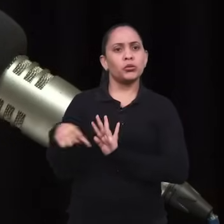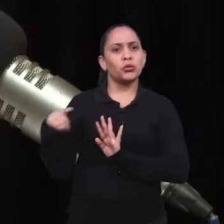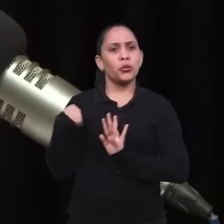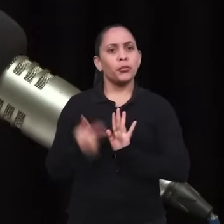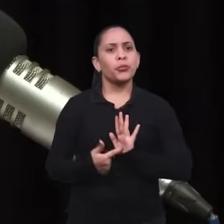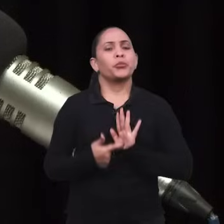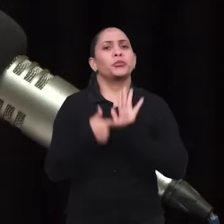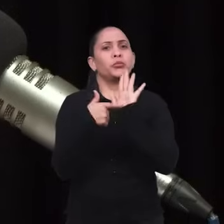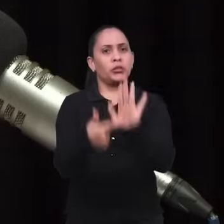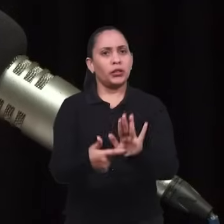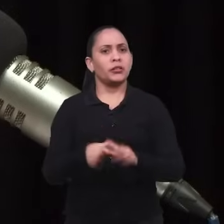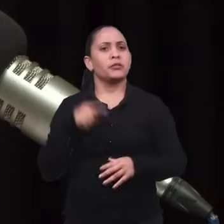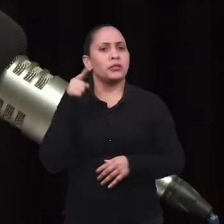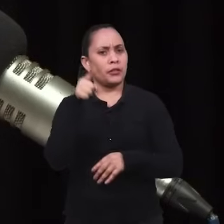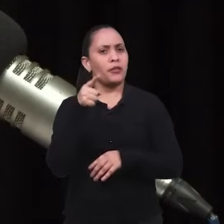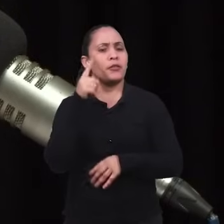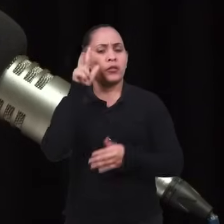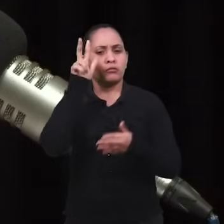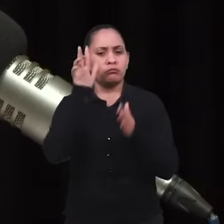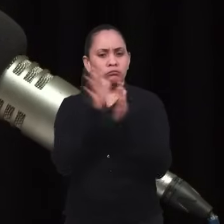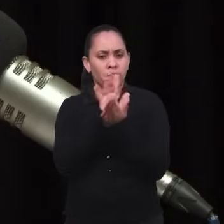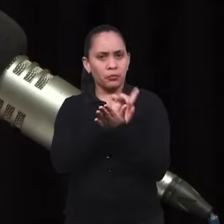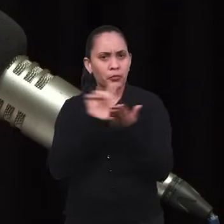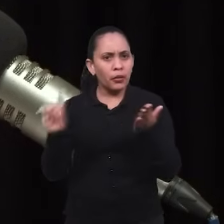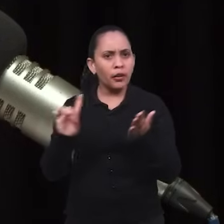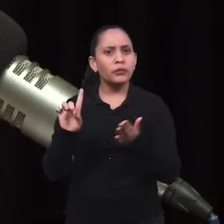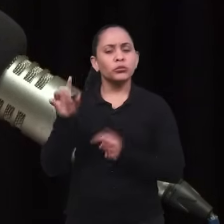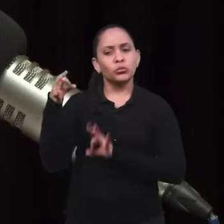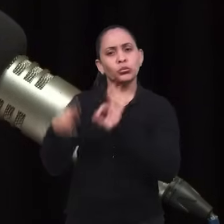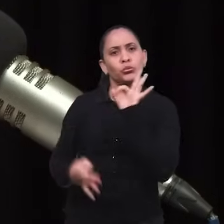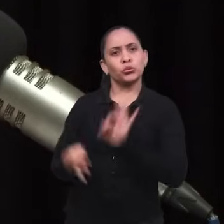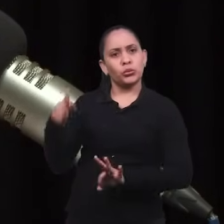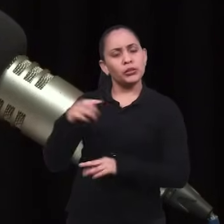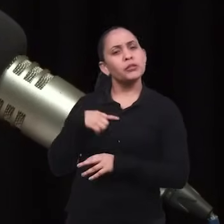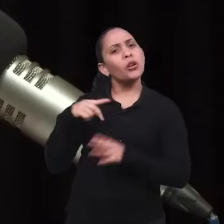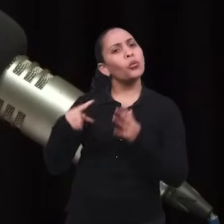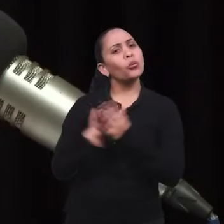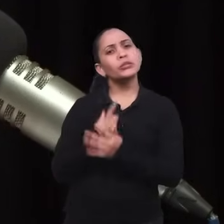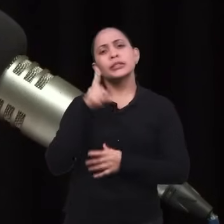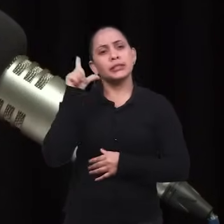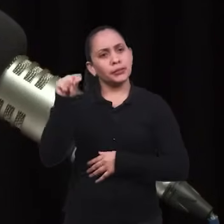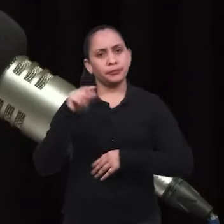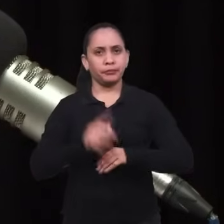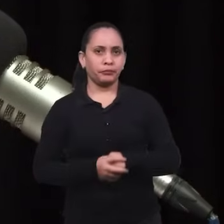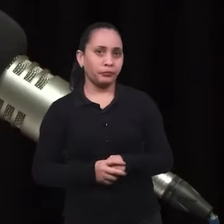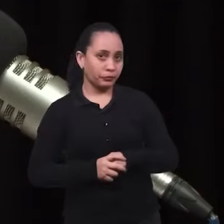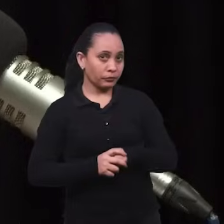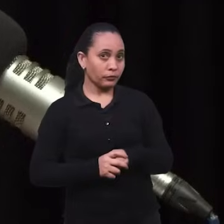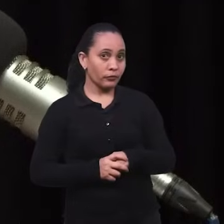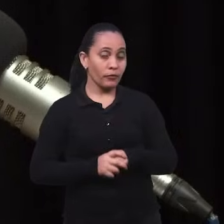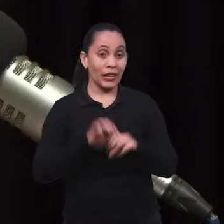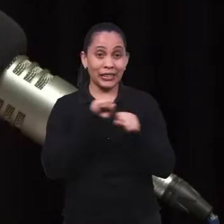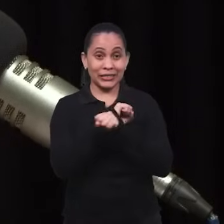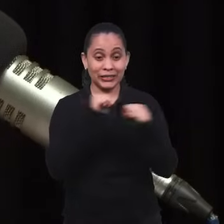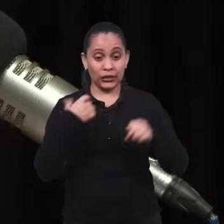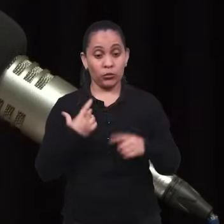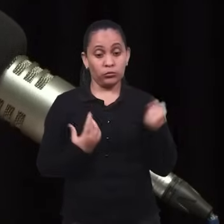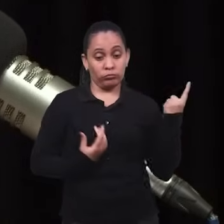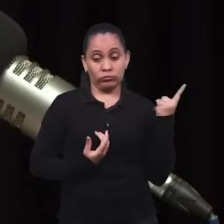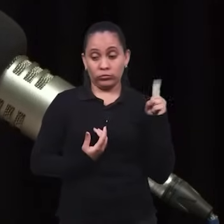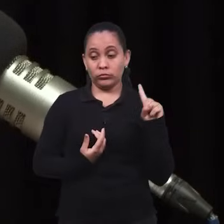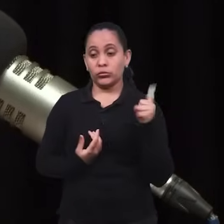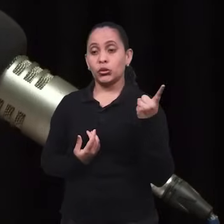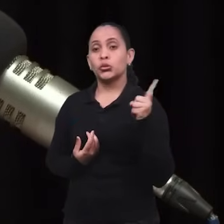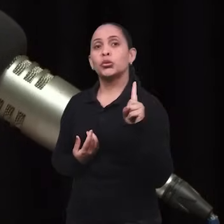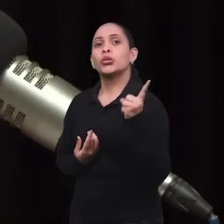tratando do assunto, você vai acompanhando na sua Bíblia, no livro de Juízes. Então, o que aconteceu? Sansão, ele estava indo ao